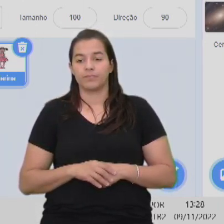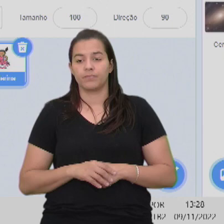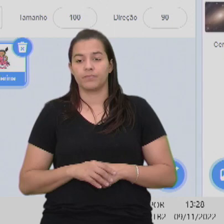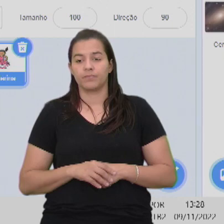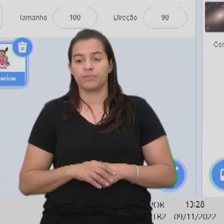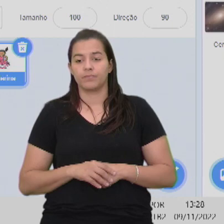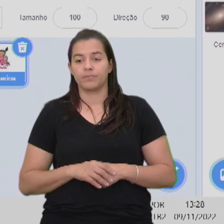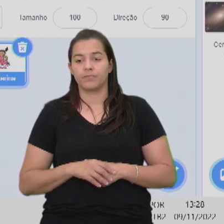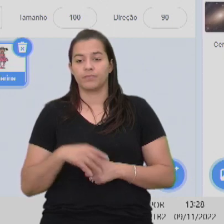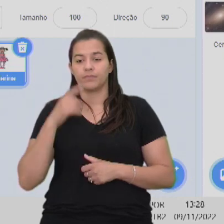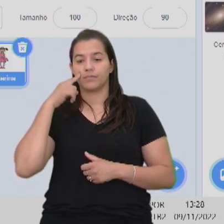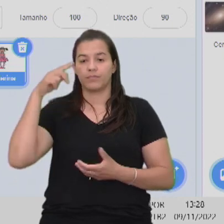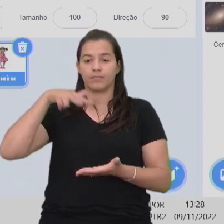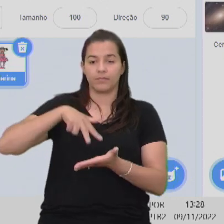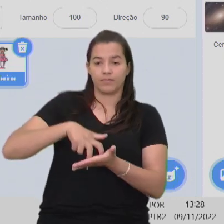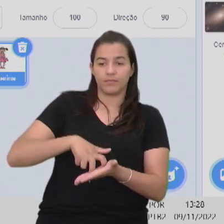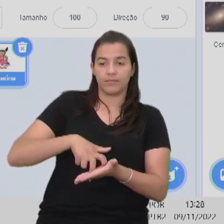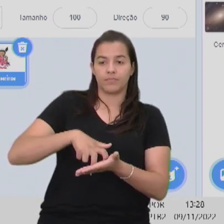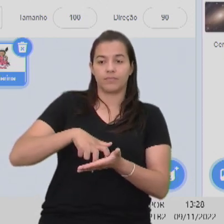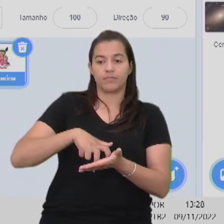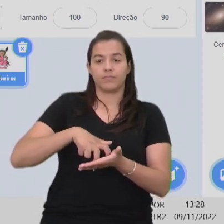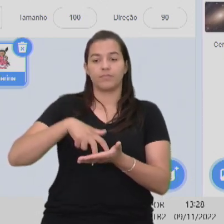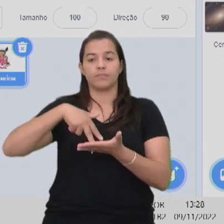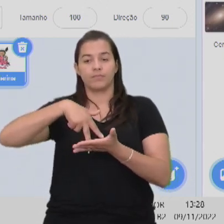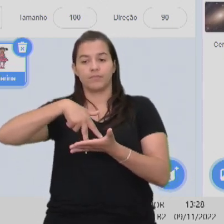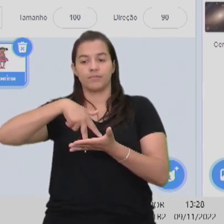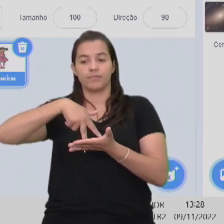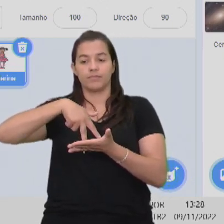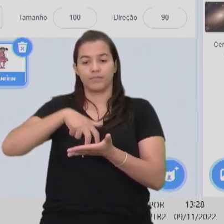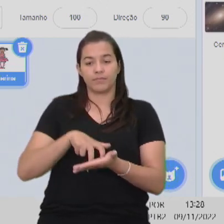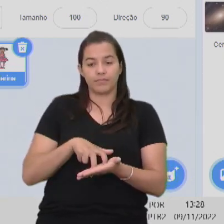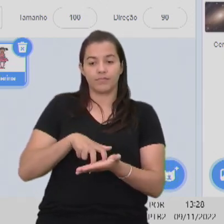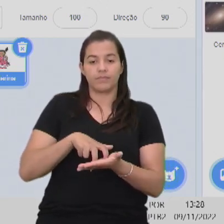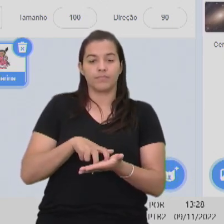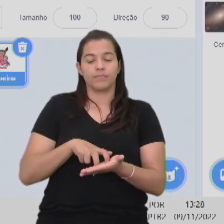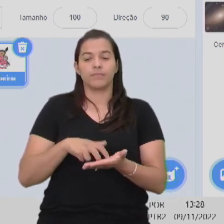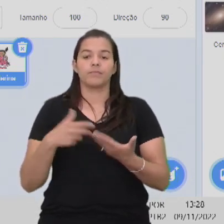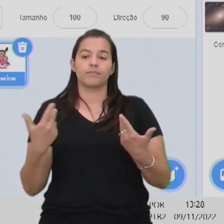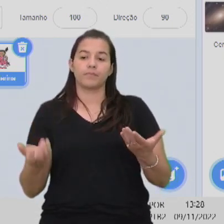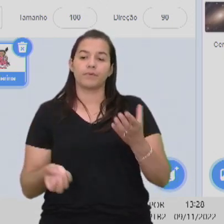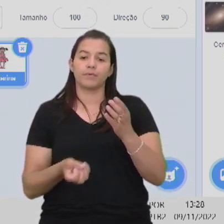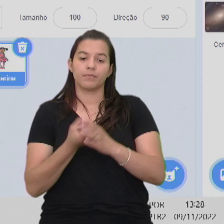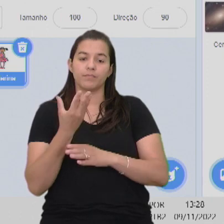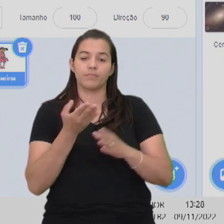fantasia. Ela está baixando, ó. Olha que legal. Então, a gente consegue criar blocos